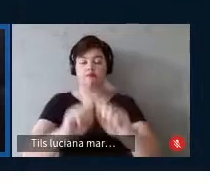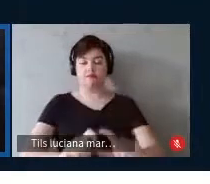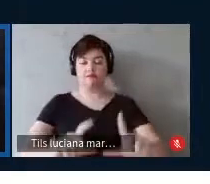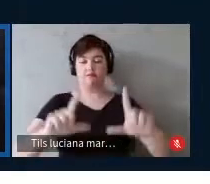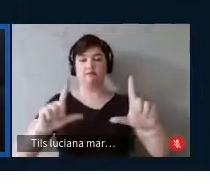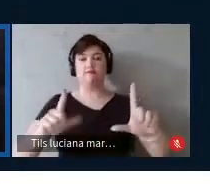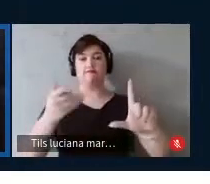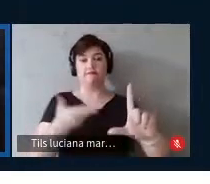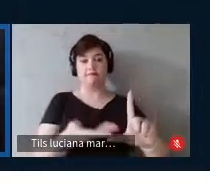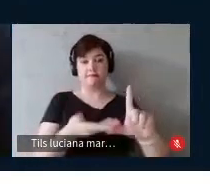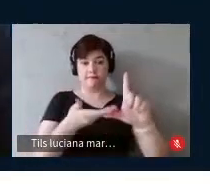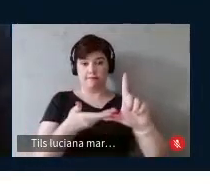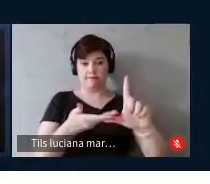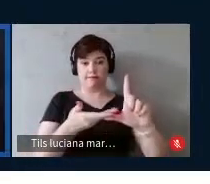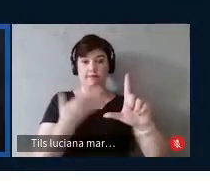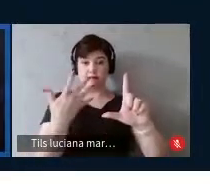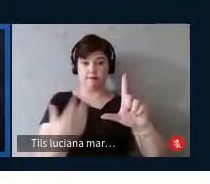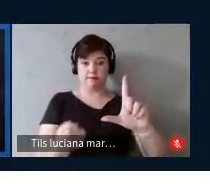Libras